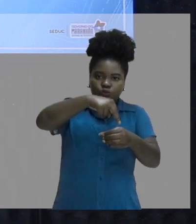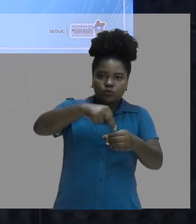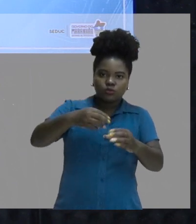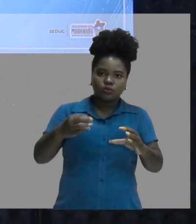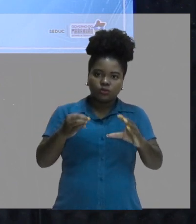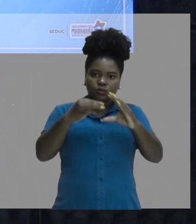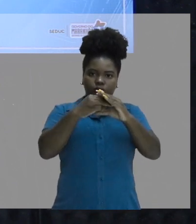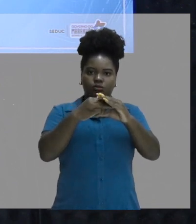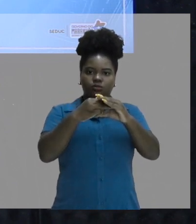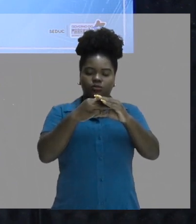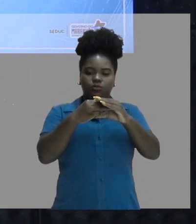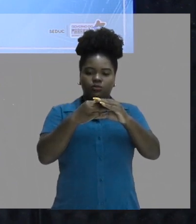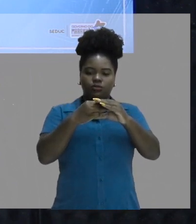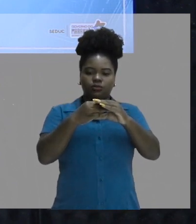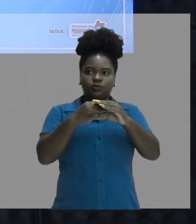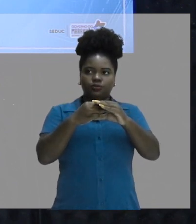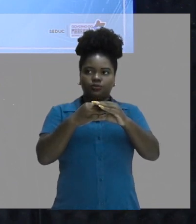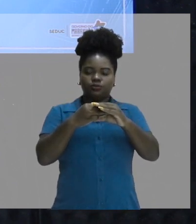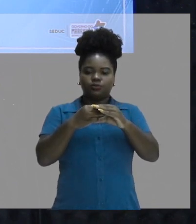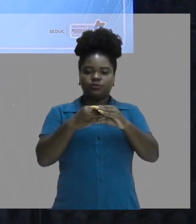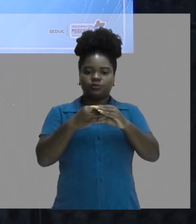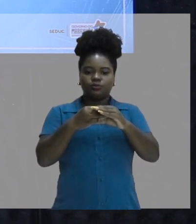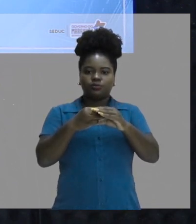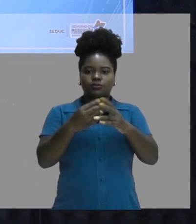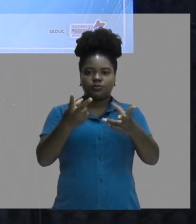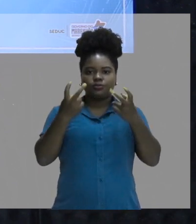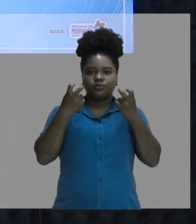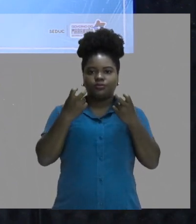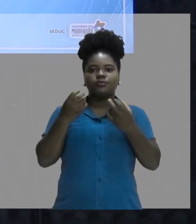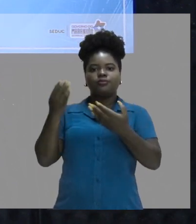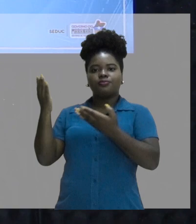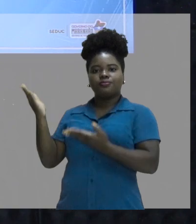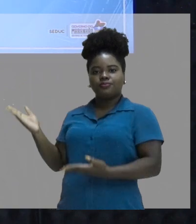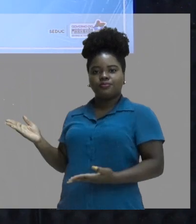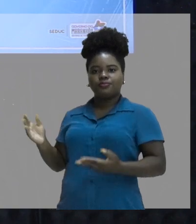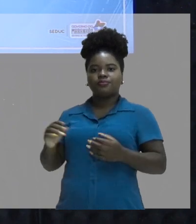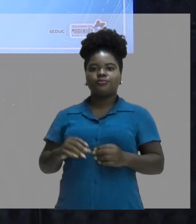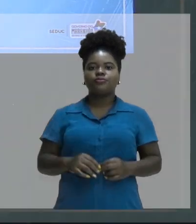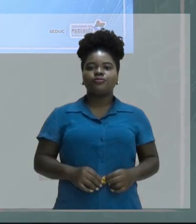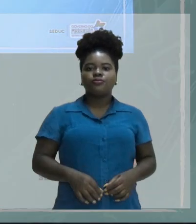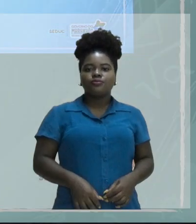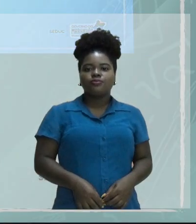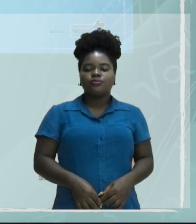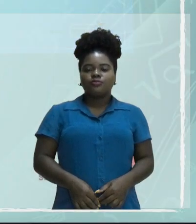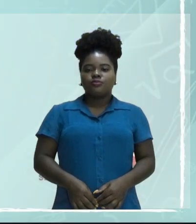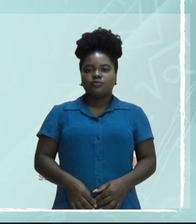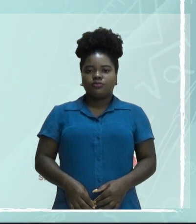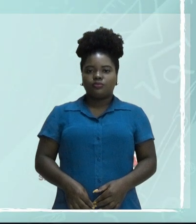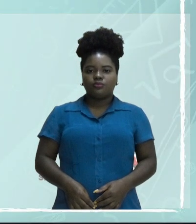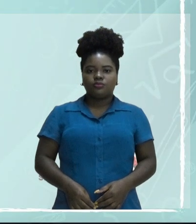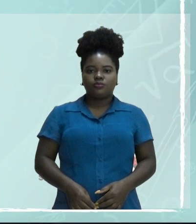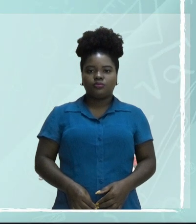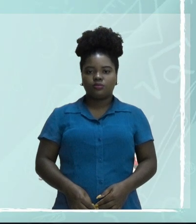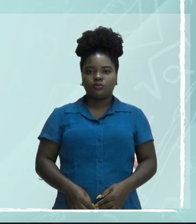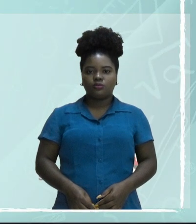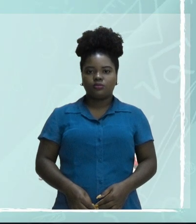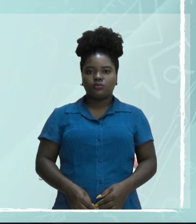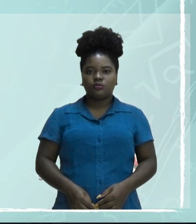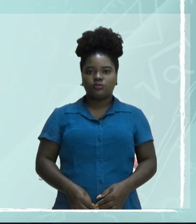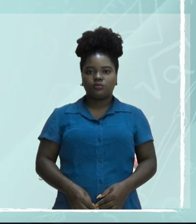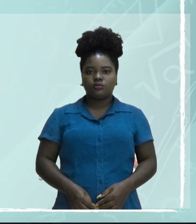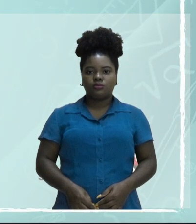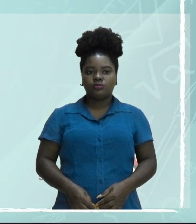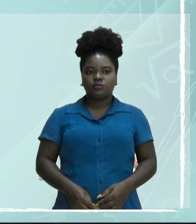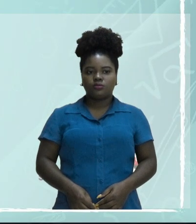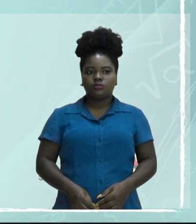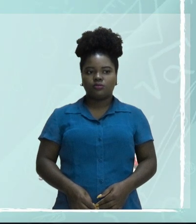núcleo. O músculo liso se encontra nas paredes dos órgãos ocos, tais como os vasos sanguíneos, na bexiga, no útero